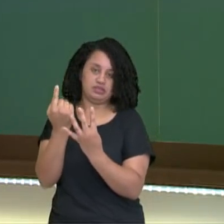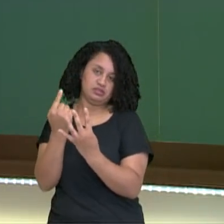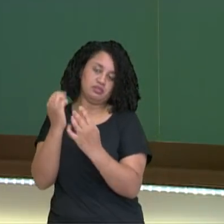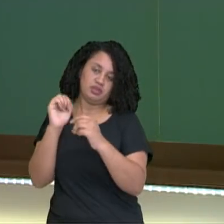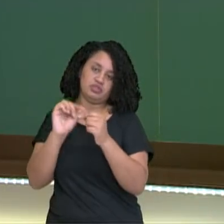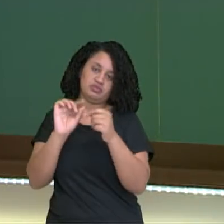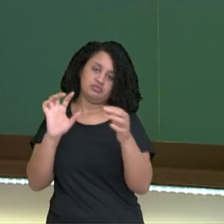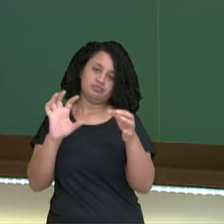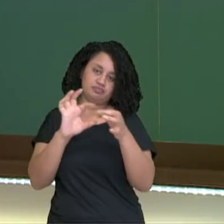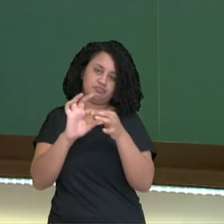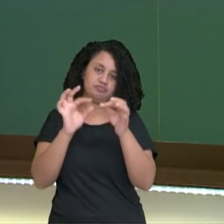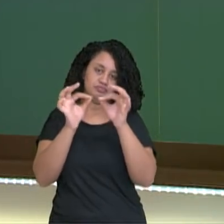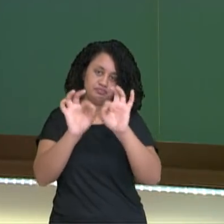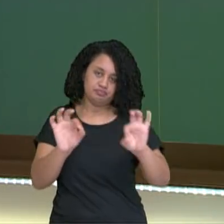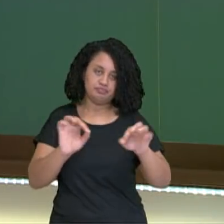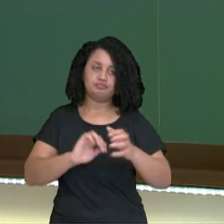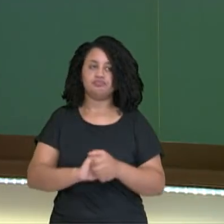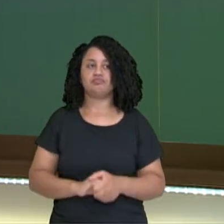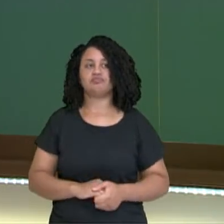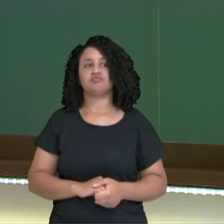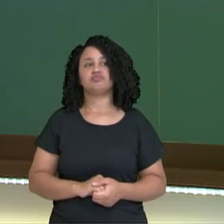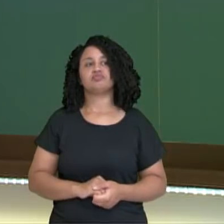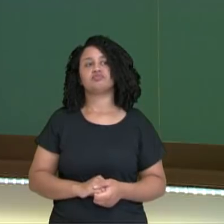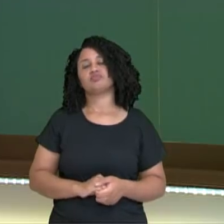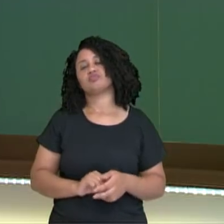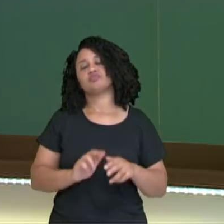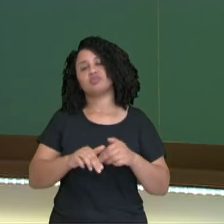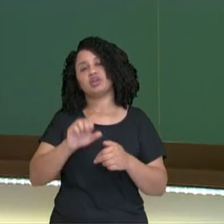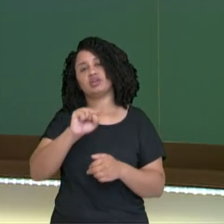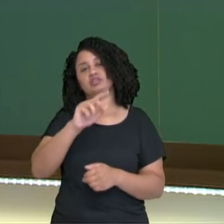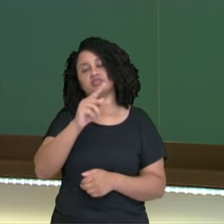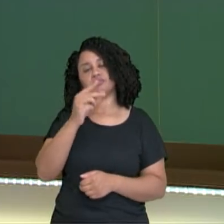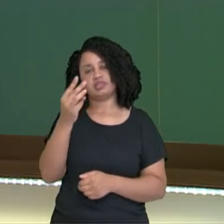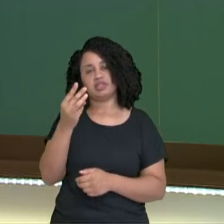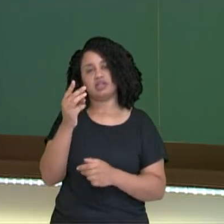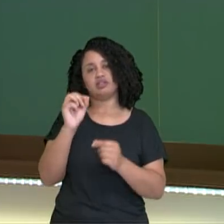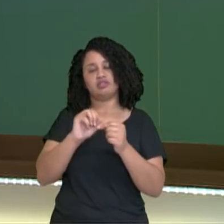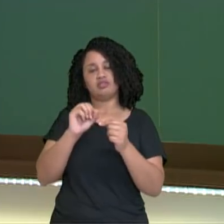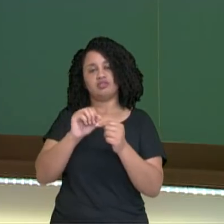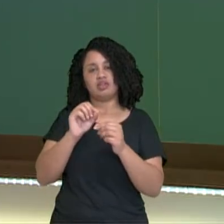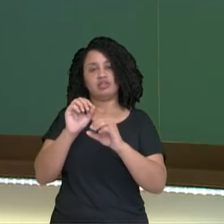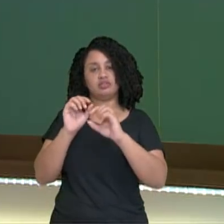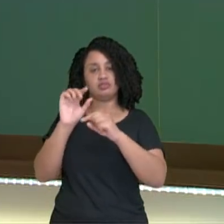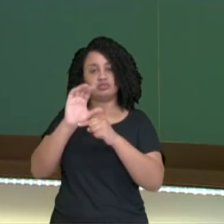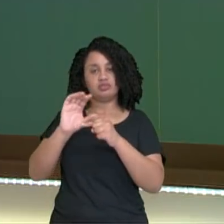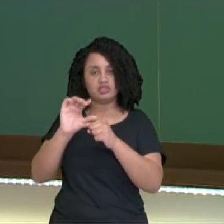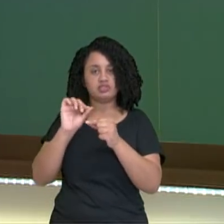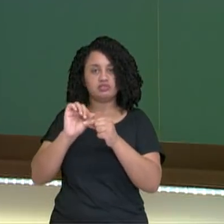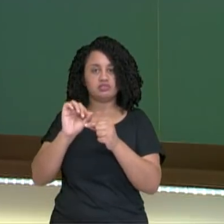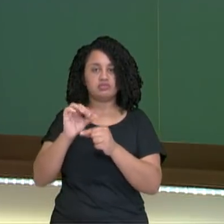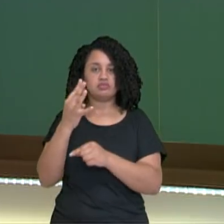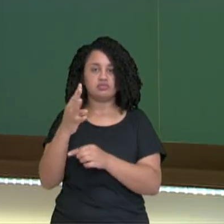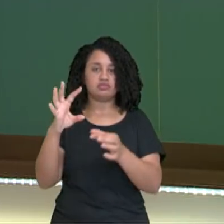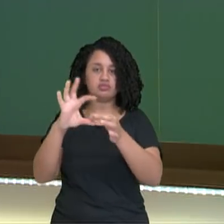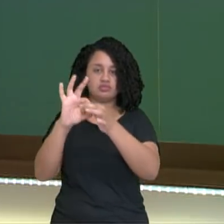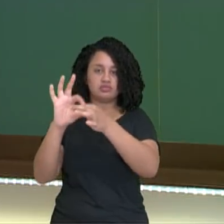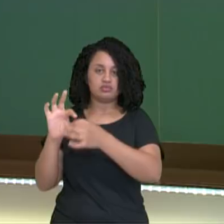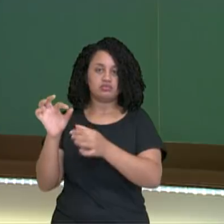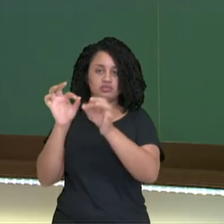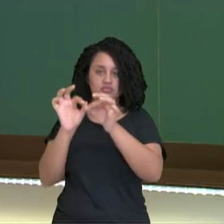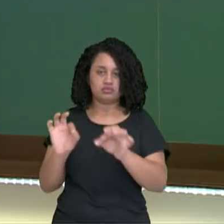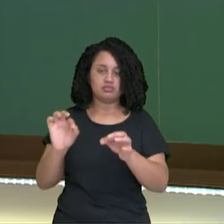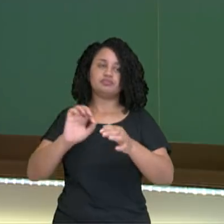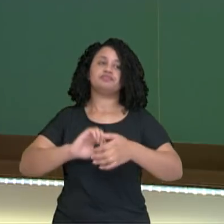tá ok? Então, por isso que em sp3 o carbono faz 4 ligações simples. Em